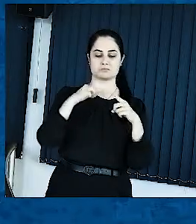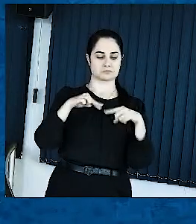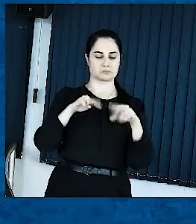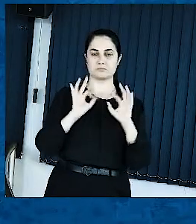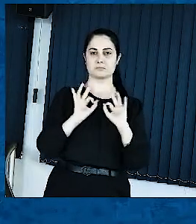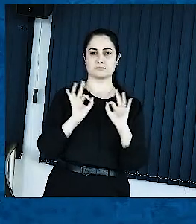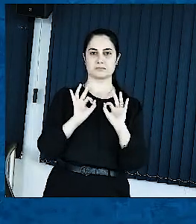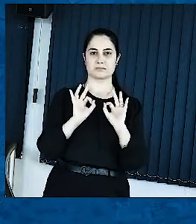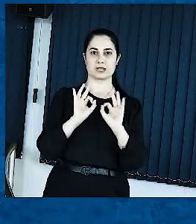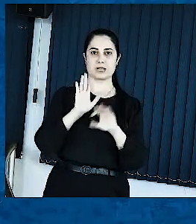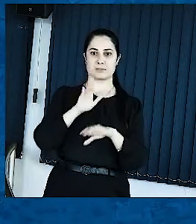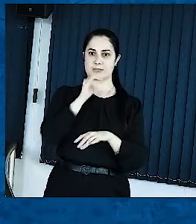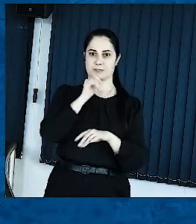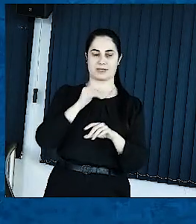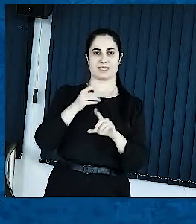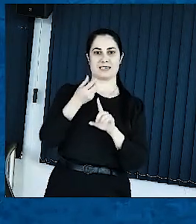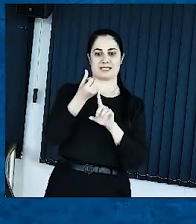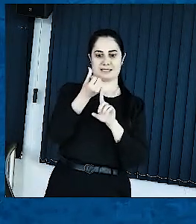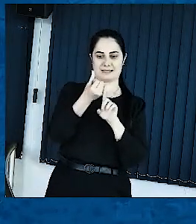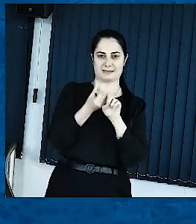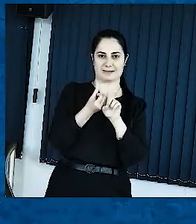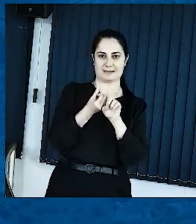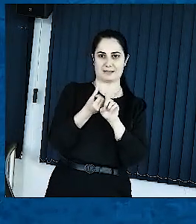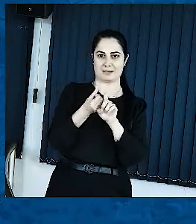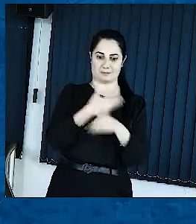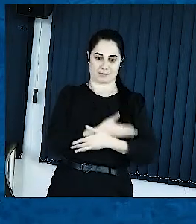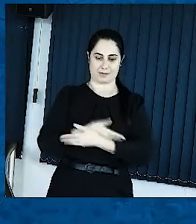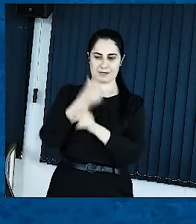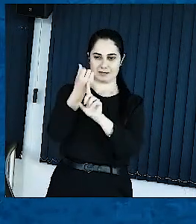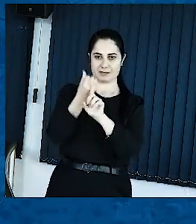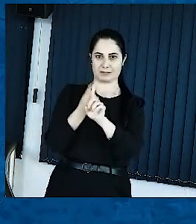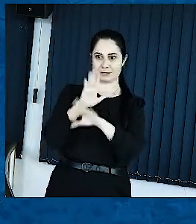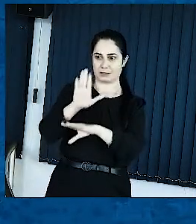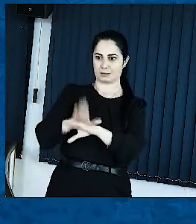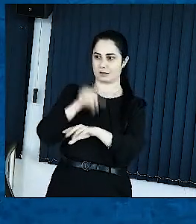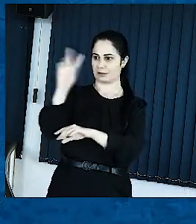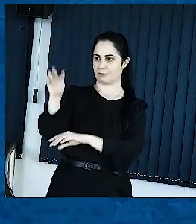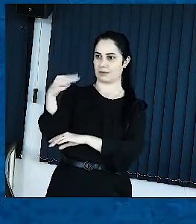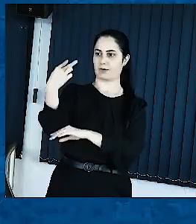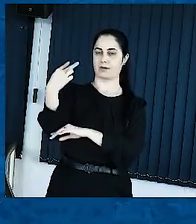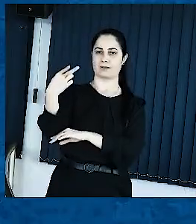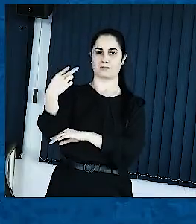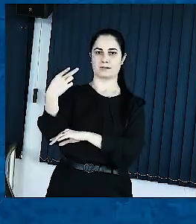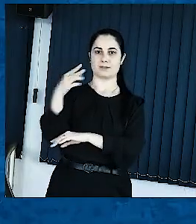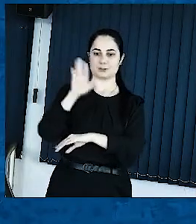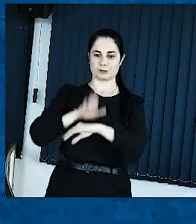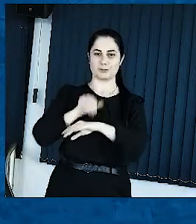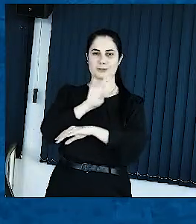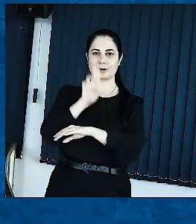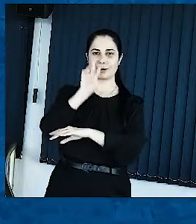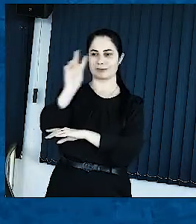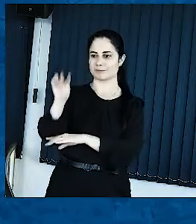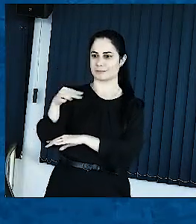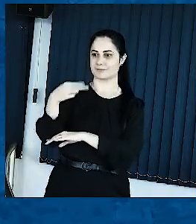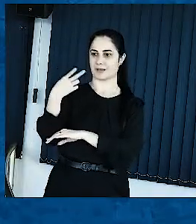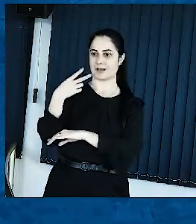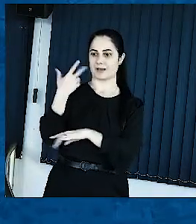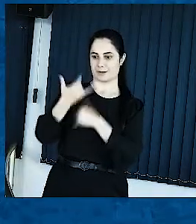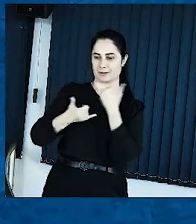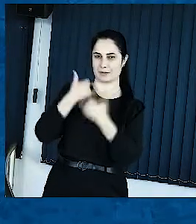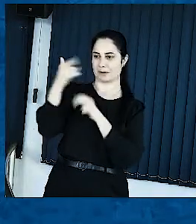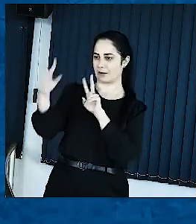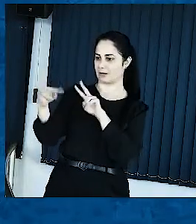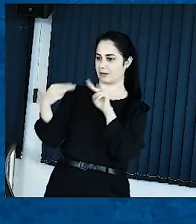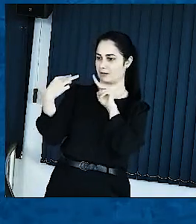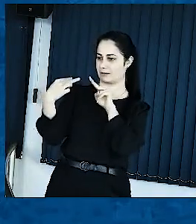de 6 meses, se você chamá-la pelo nome, se você olhar, ela vai saber que ela olha para você, ela conversa com ela vai brincar com você, ele está te